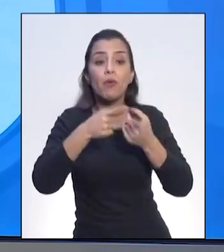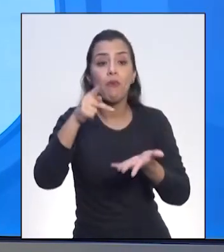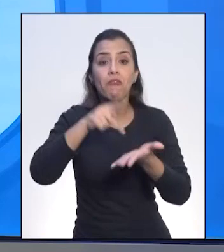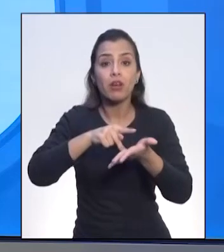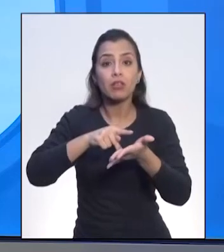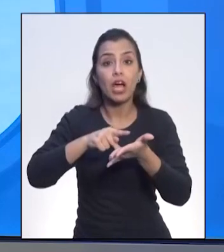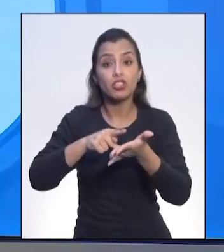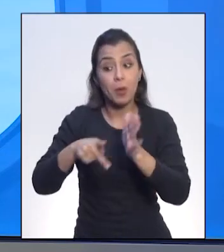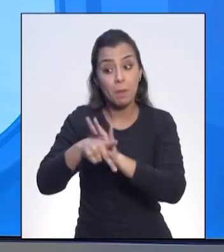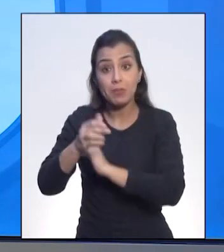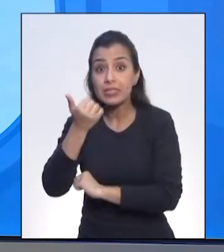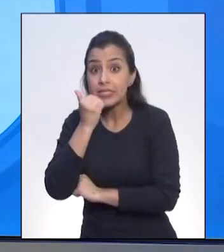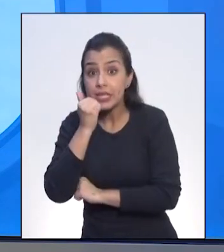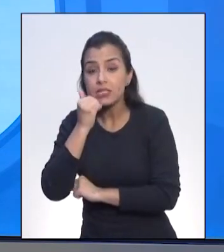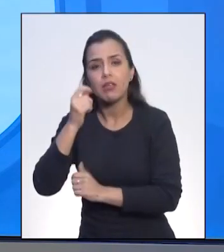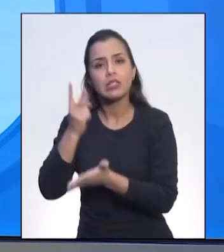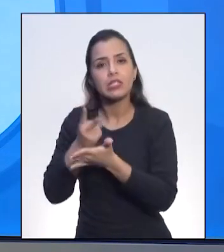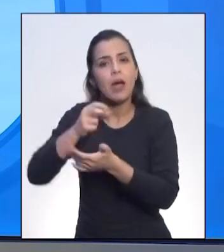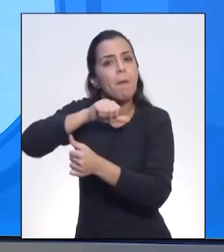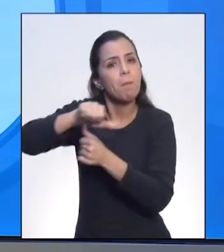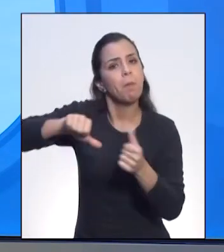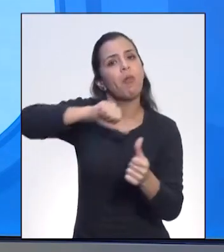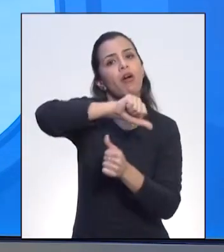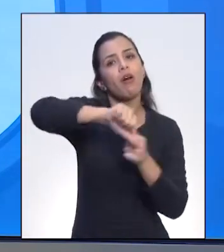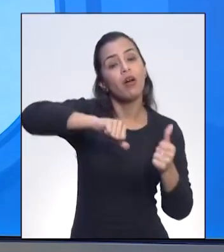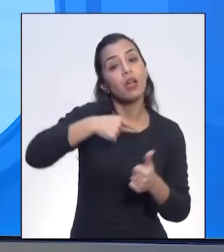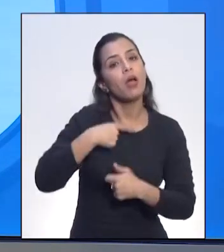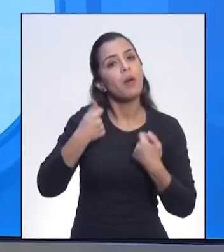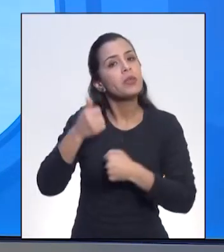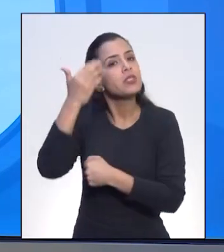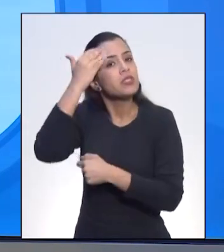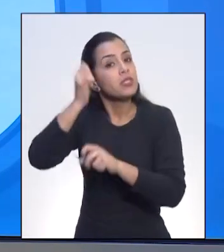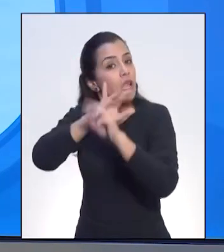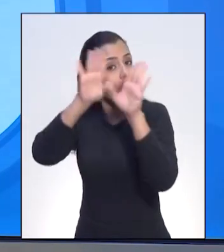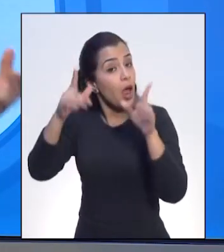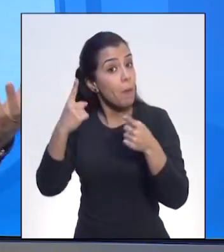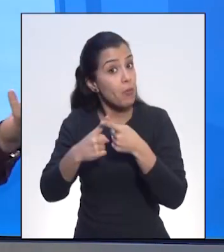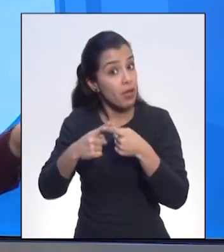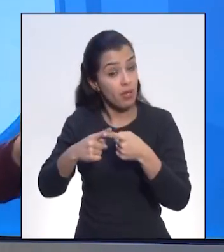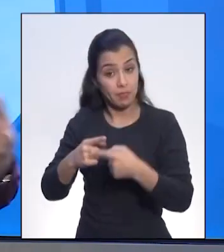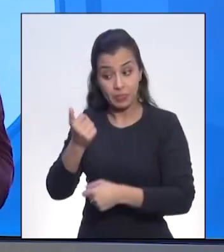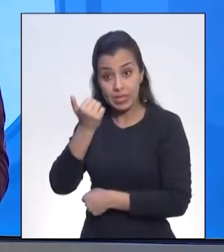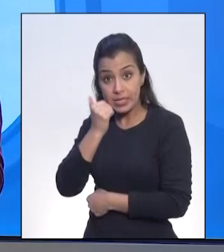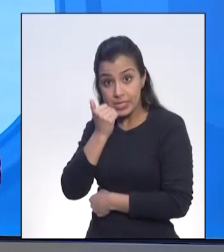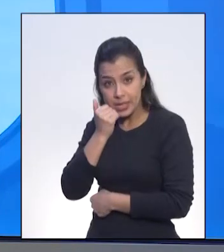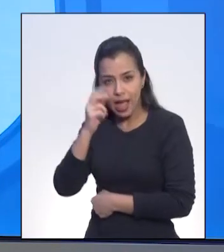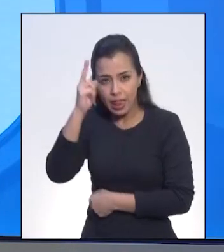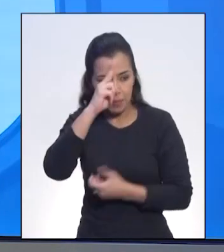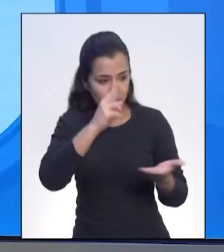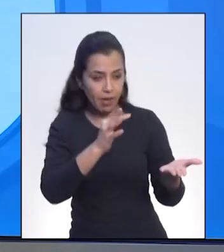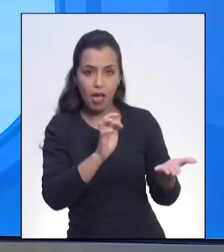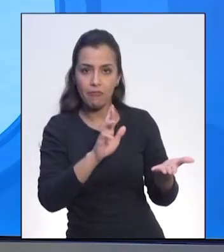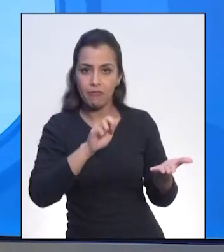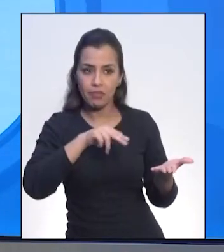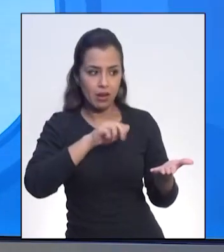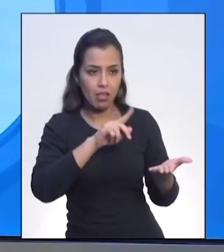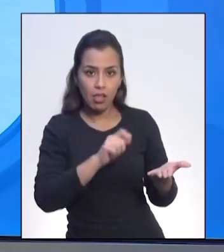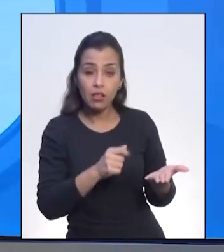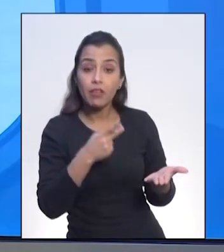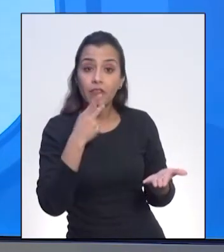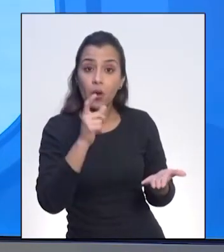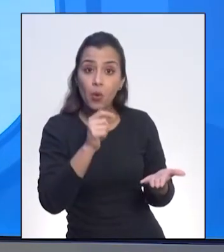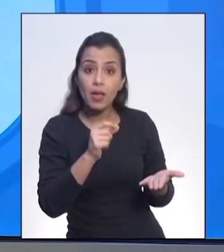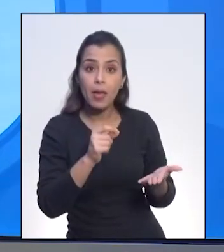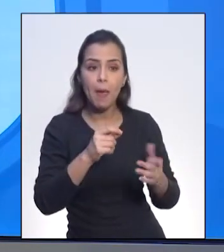transitória. E eu preciso entender isso para não colocar a ciência, lembrando que a Maria Fernanda também nos disse no início da aula, que a gente está trabalhando